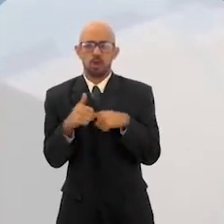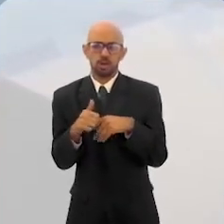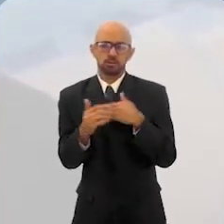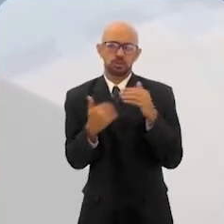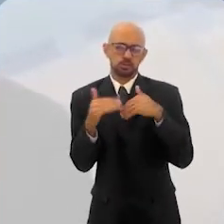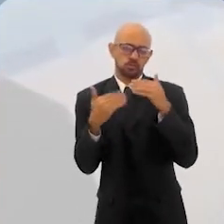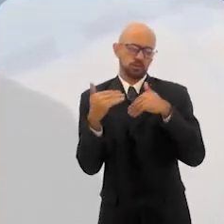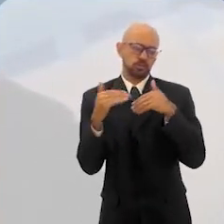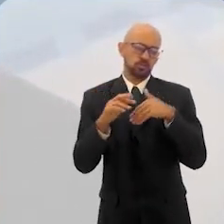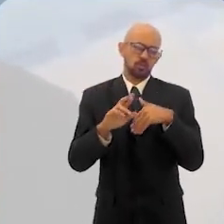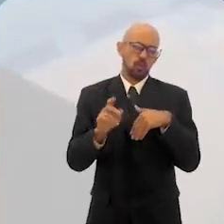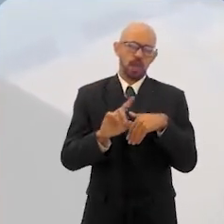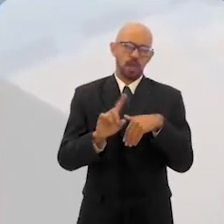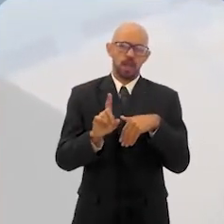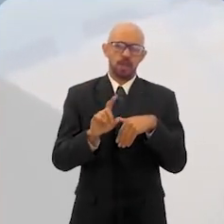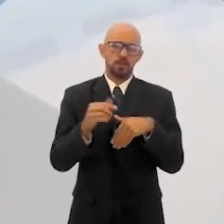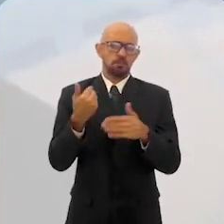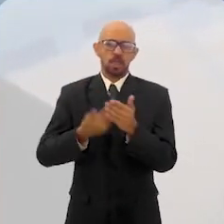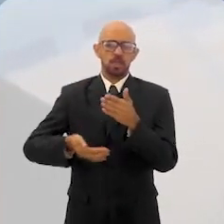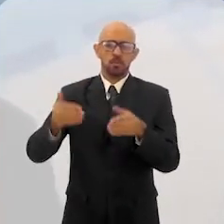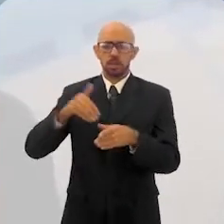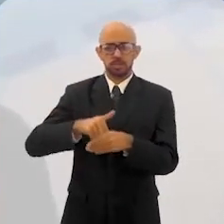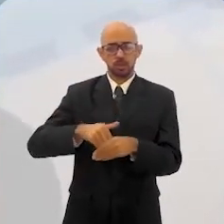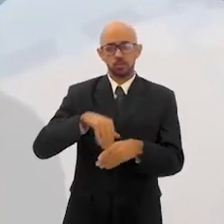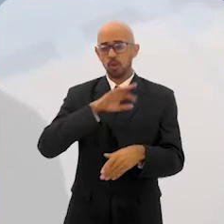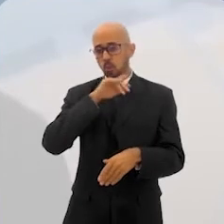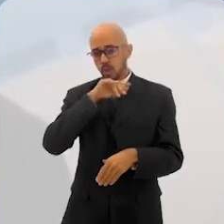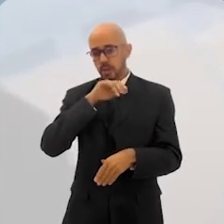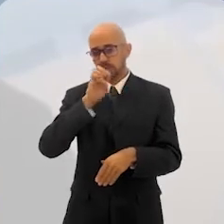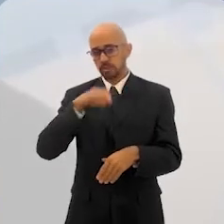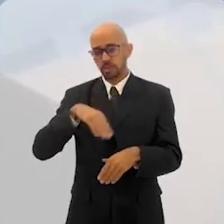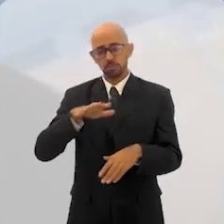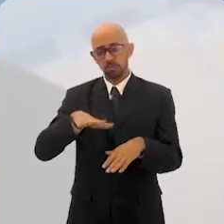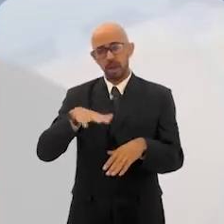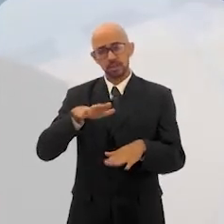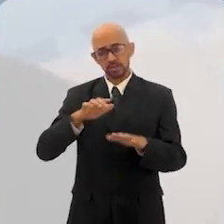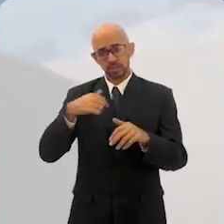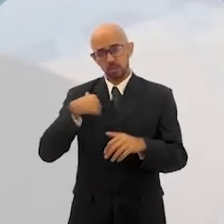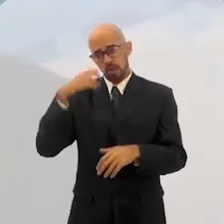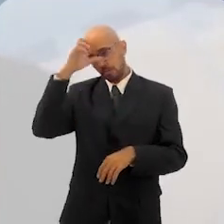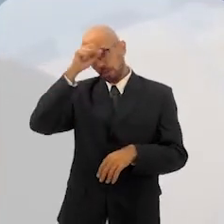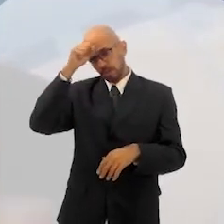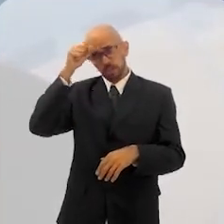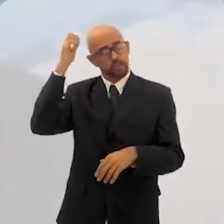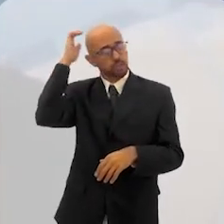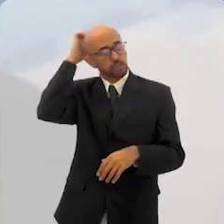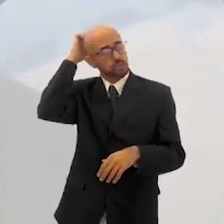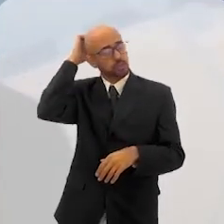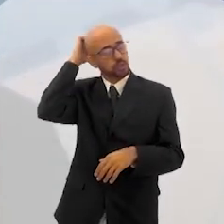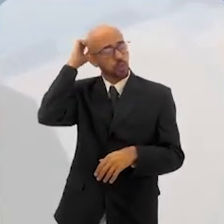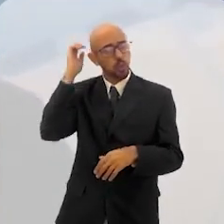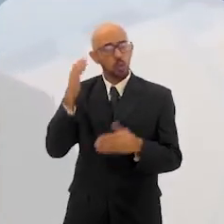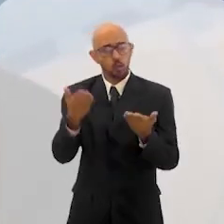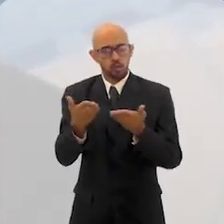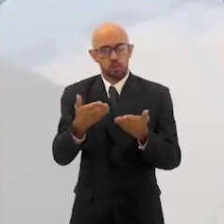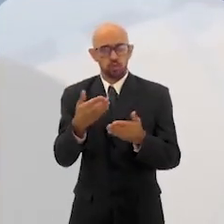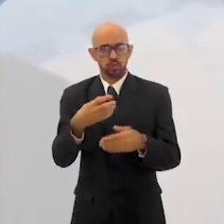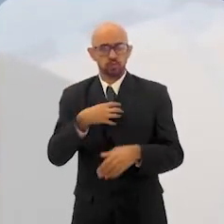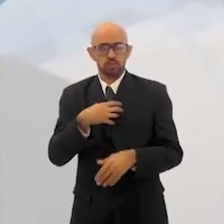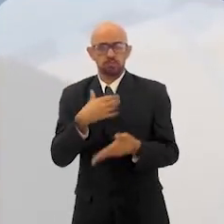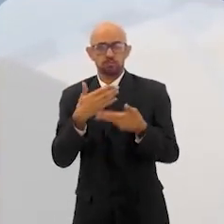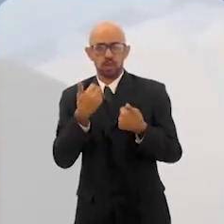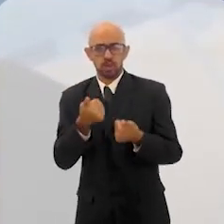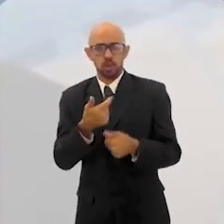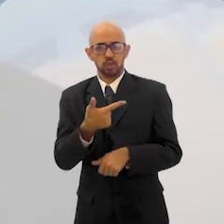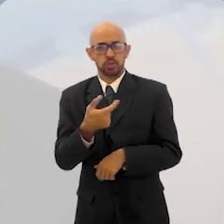caminhar ele é um processo. Então, perder uma eleição foi ruim, foi, mas foi um aprendizado. Hoje eu me sinto muito melhor em 2017 quando eu fui eleito, em